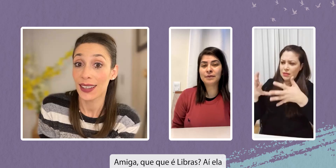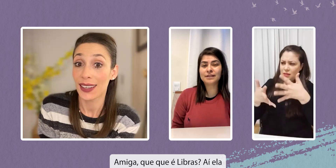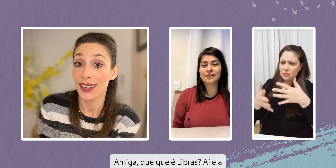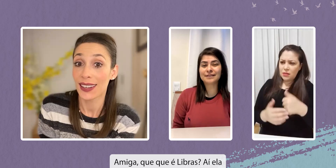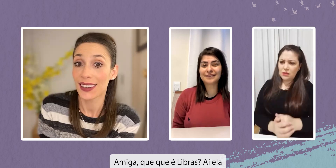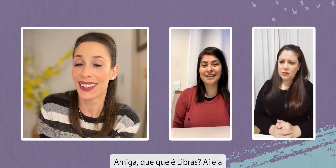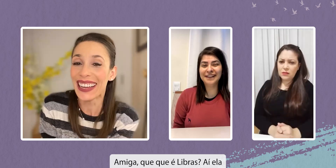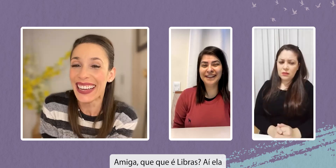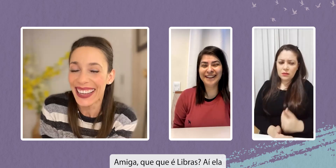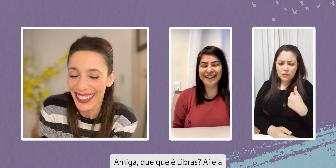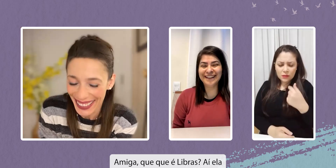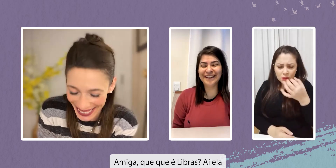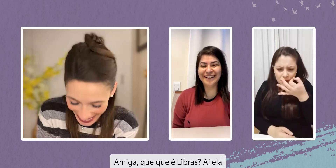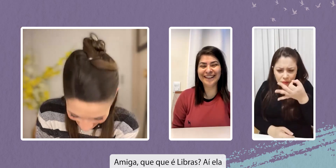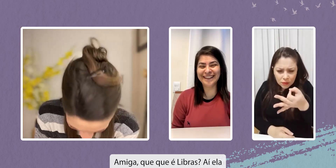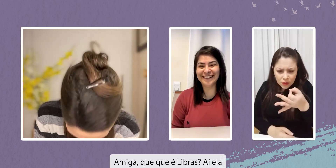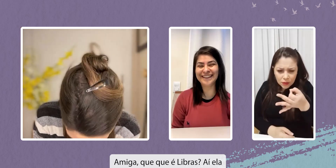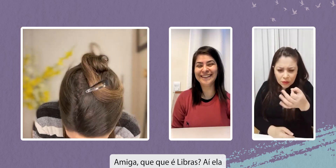é Libras?